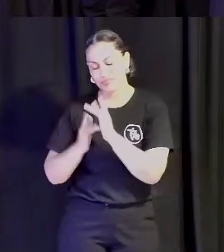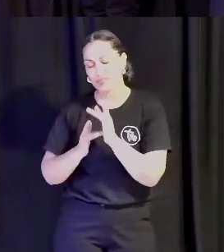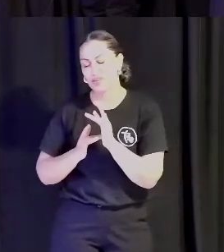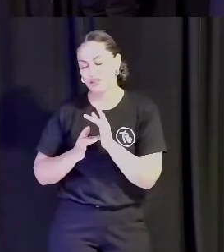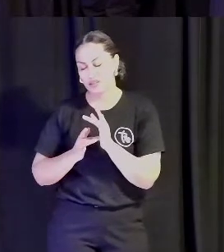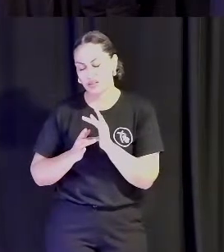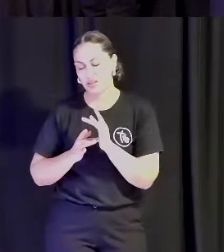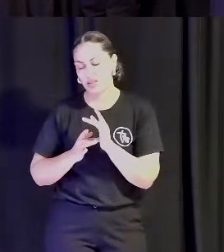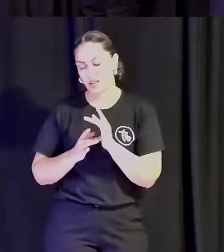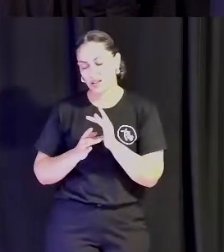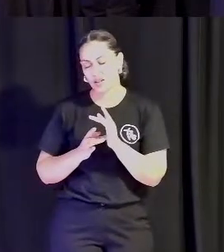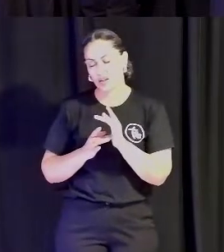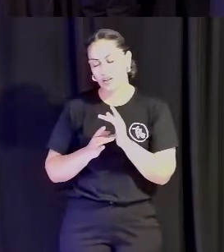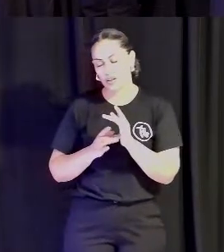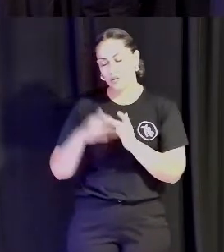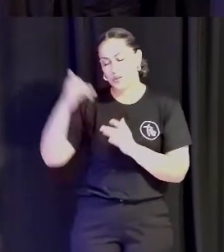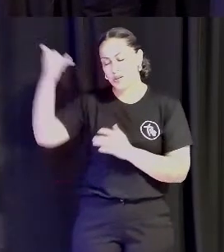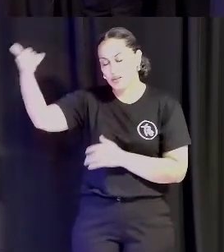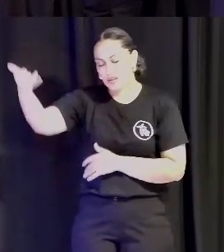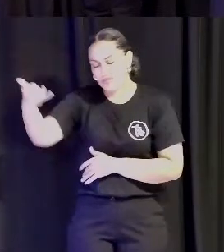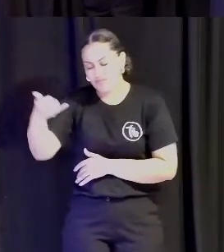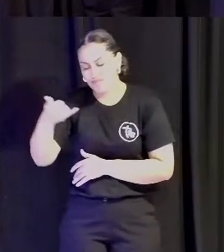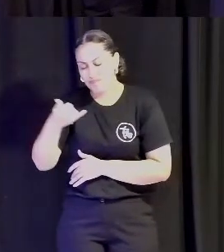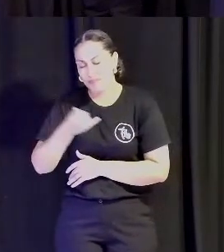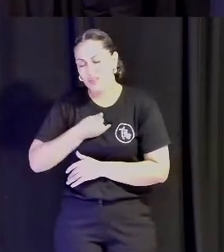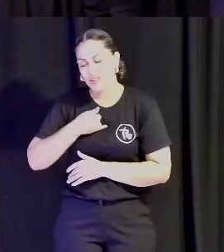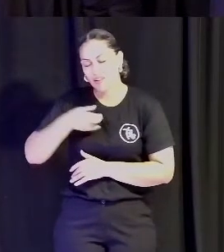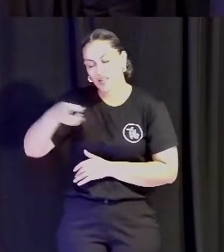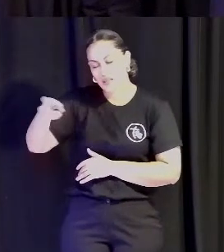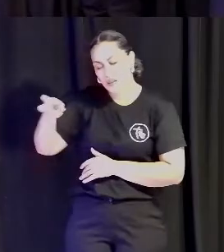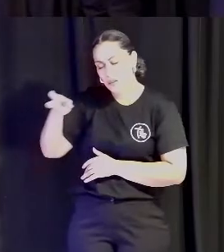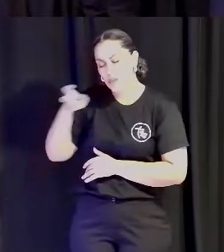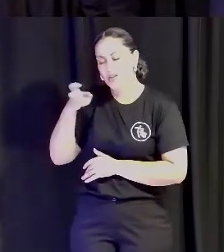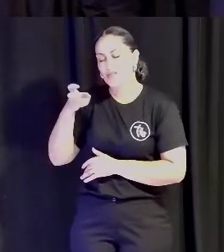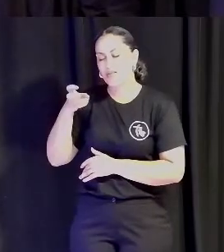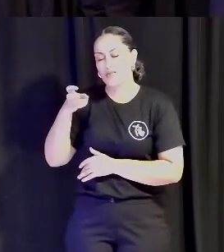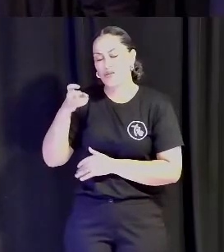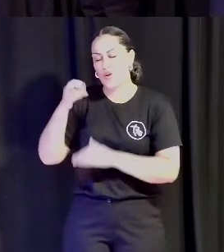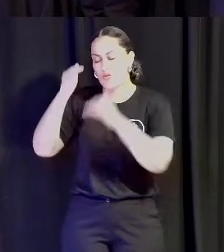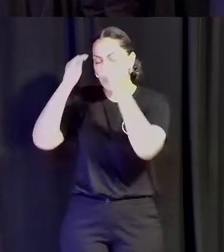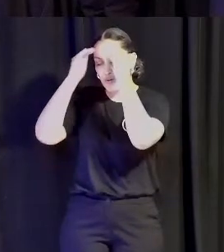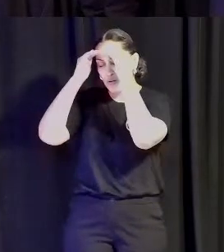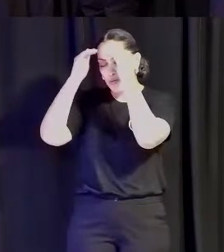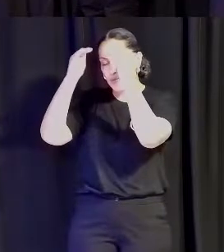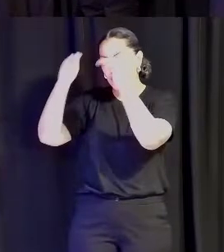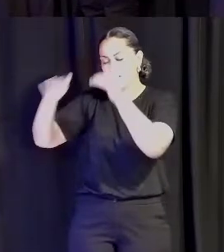tua voz, que ouvem a voz do teu Espírito.